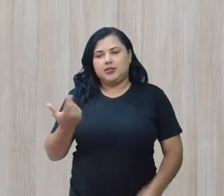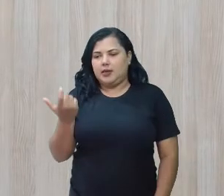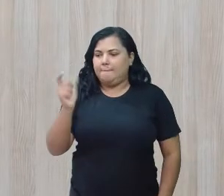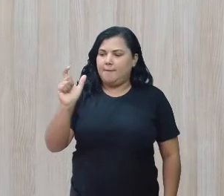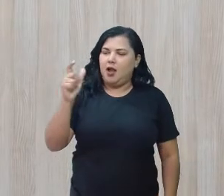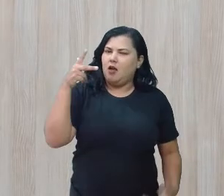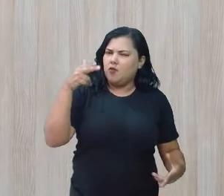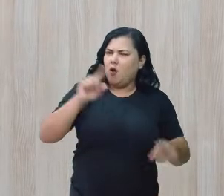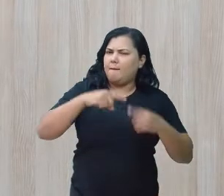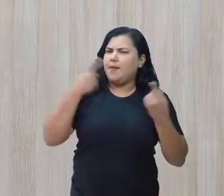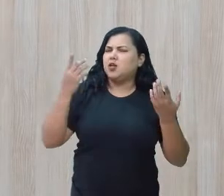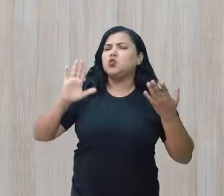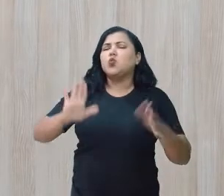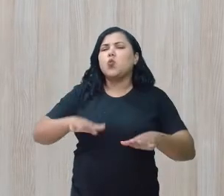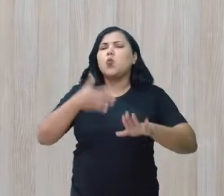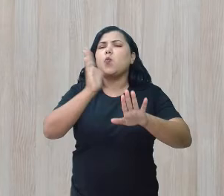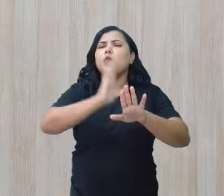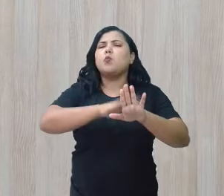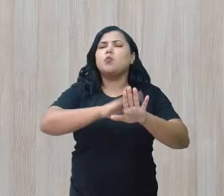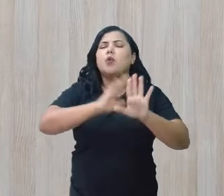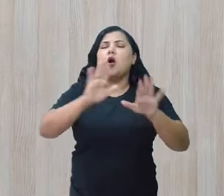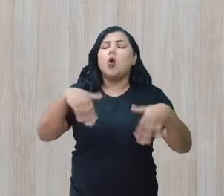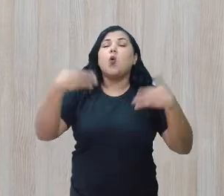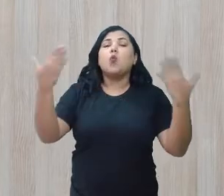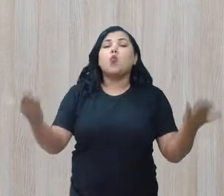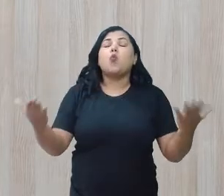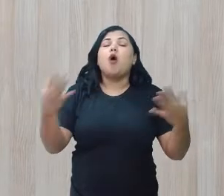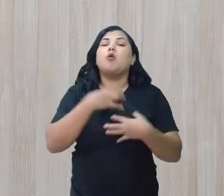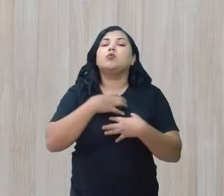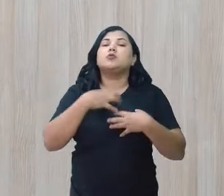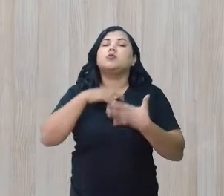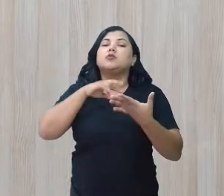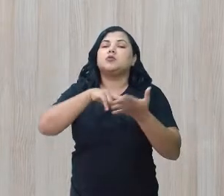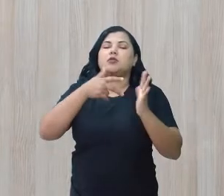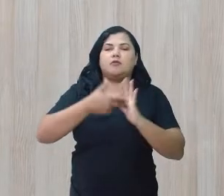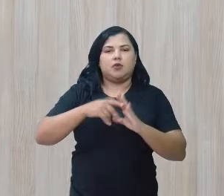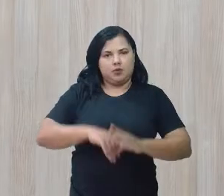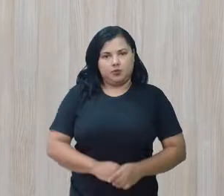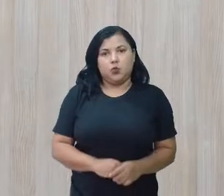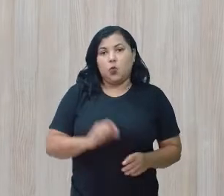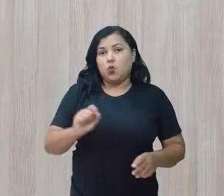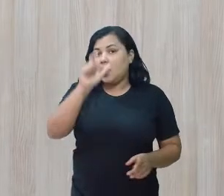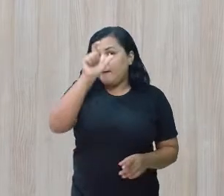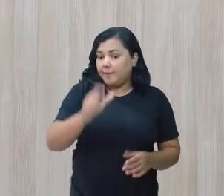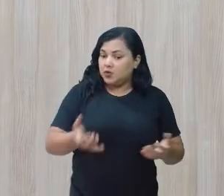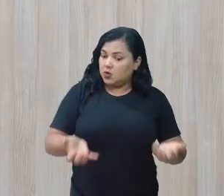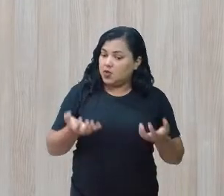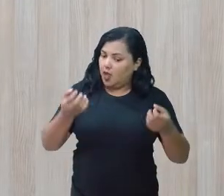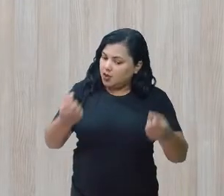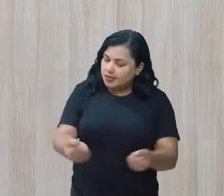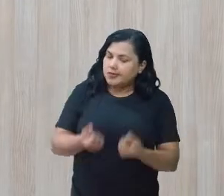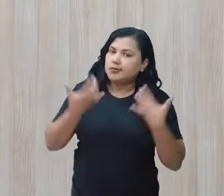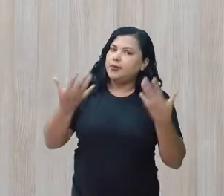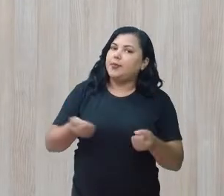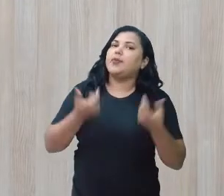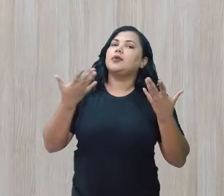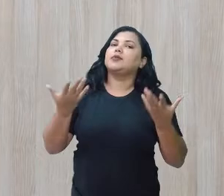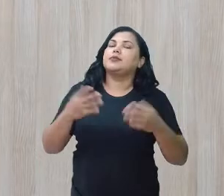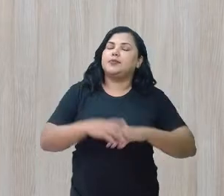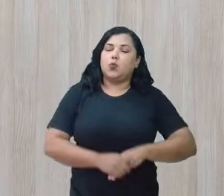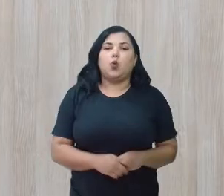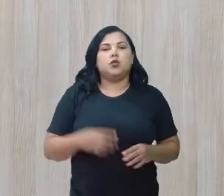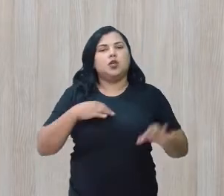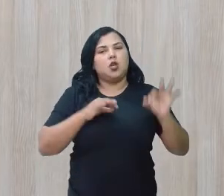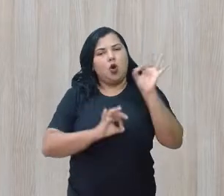língua. Qual é o sentido, o que é que o meu falante está querendo expressar quando ele constrói uma sentença, quando